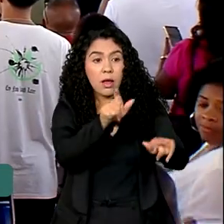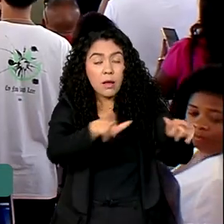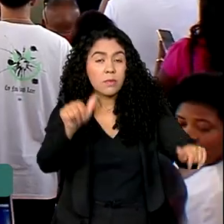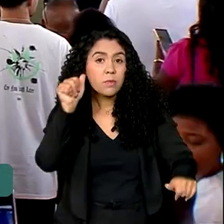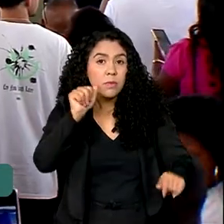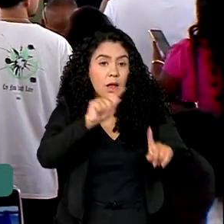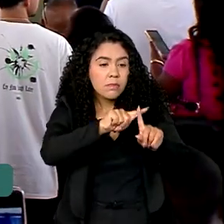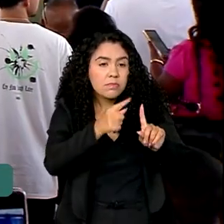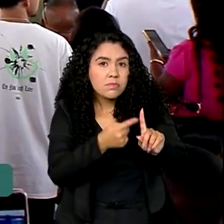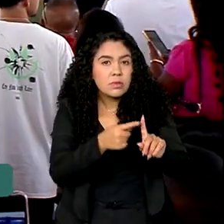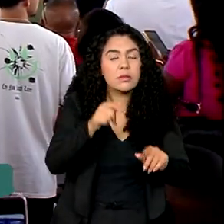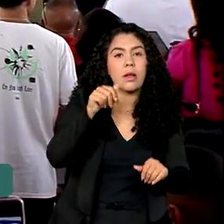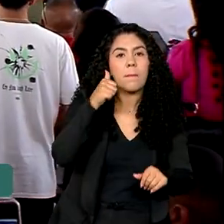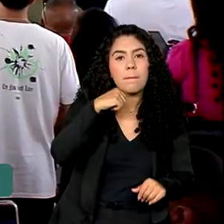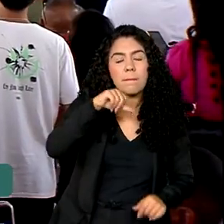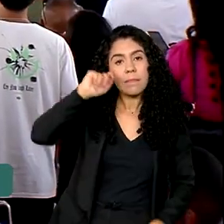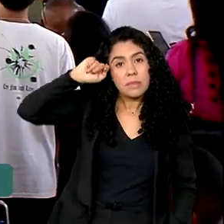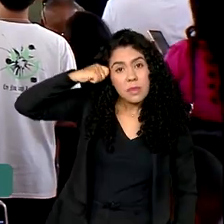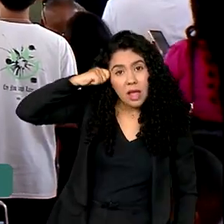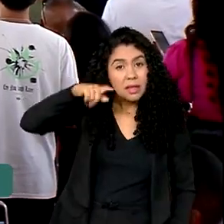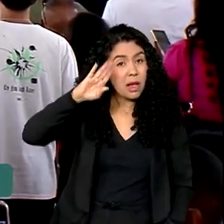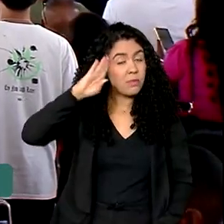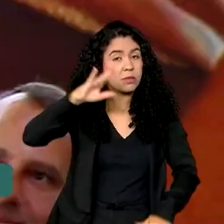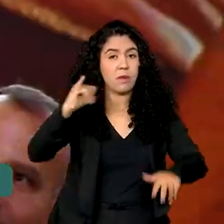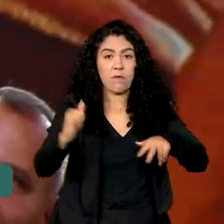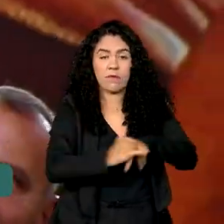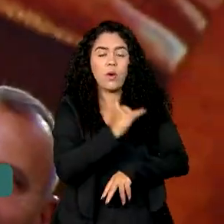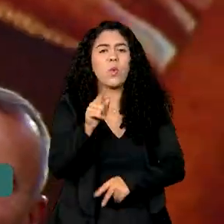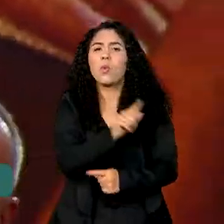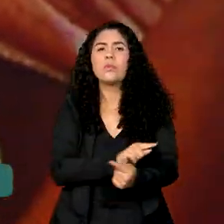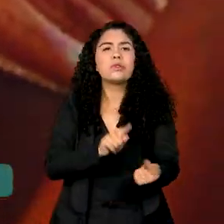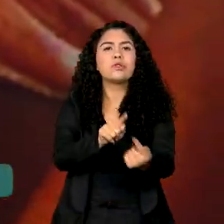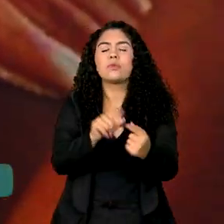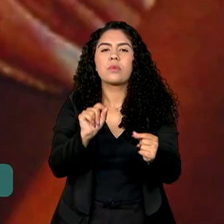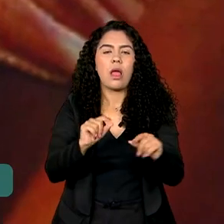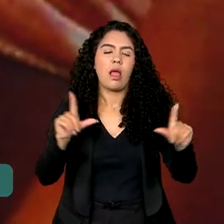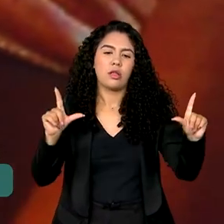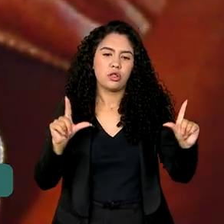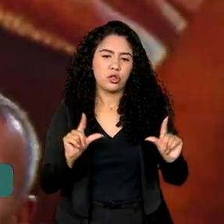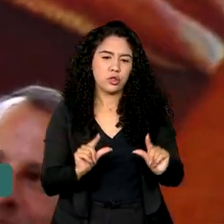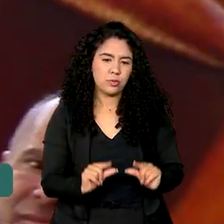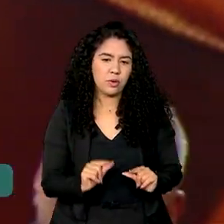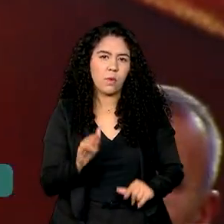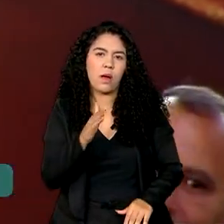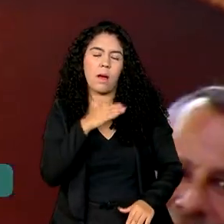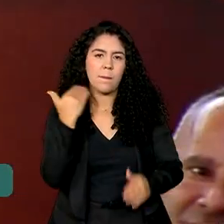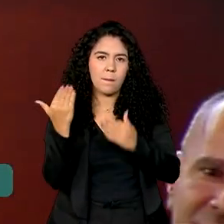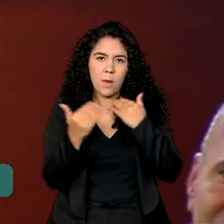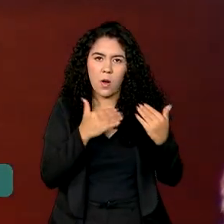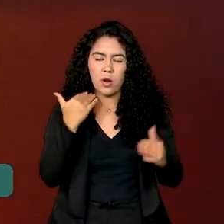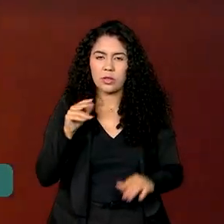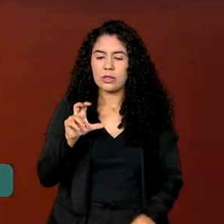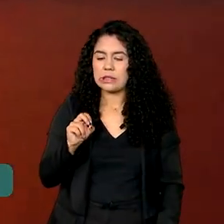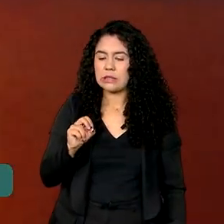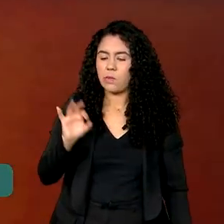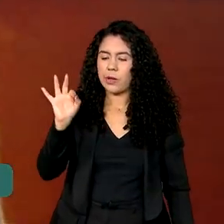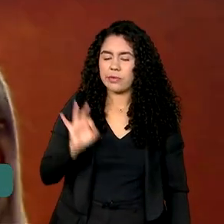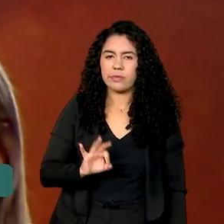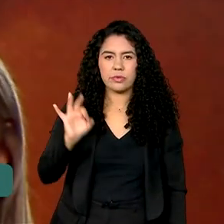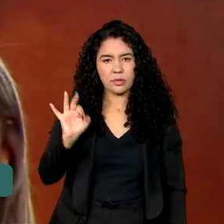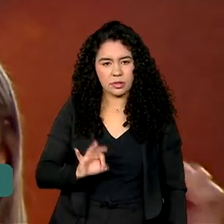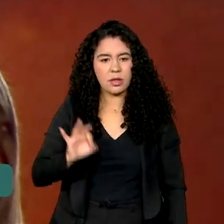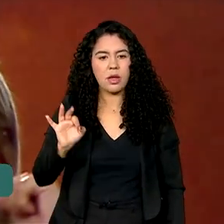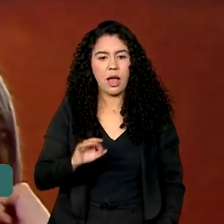pretas, principais vítimas, o objetivo é diminuir as mortes em 50%